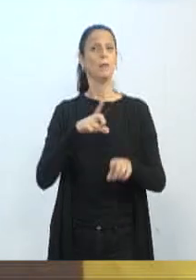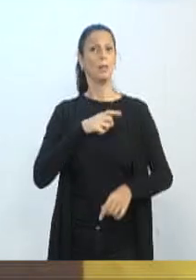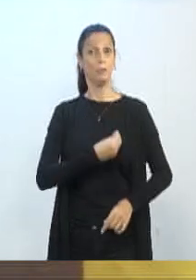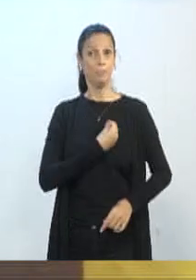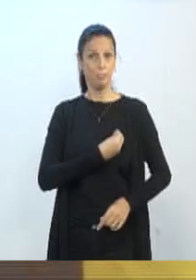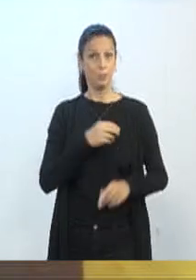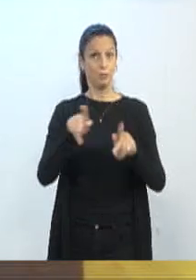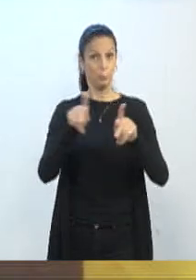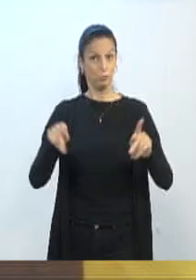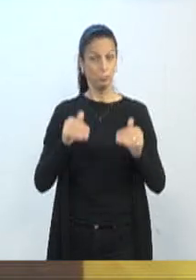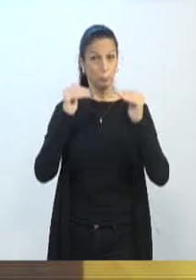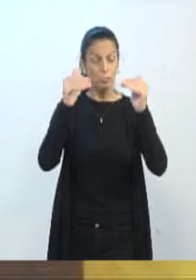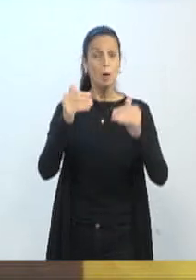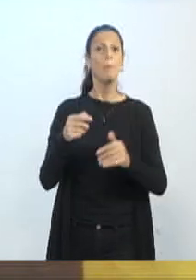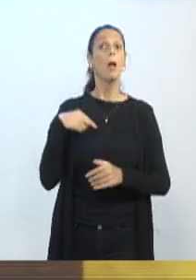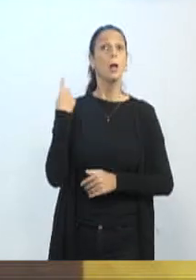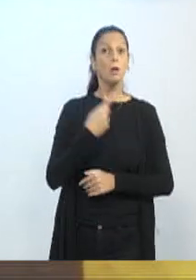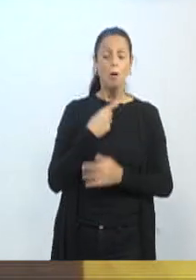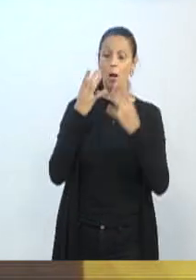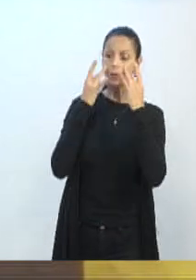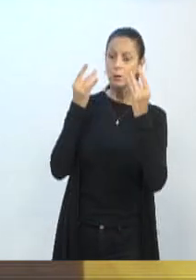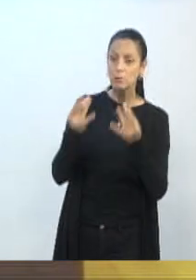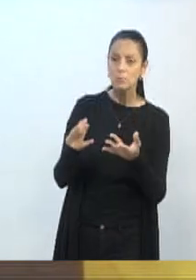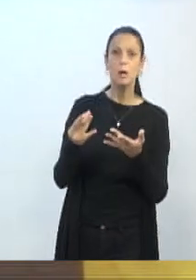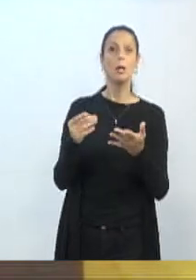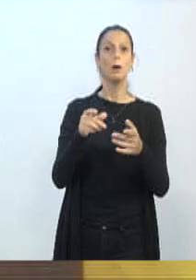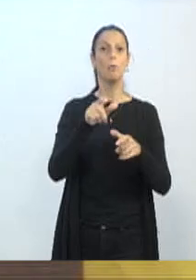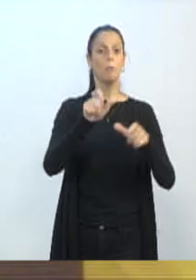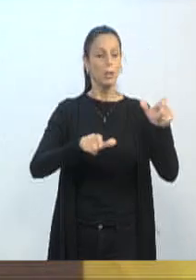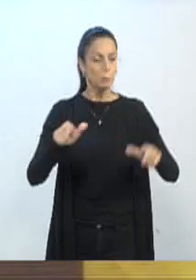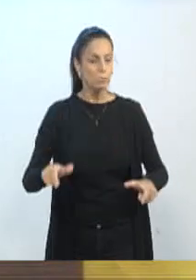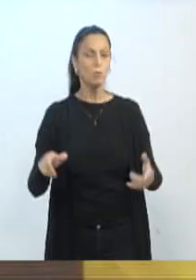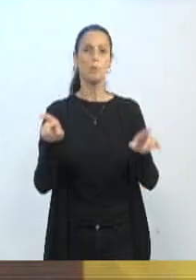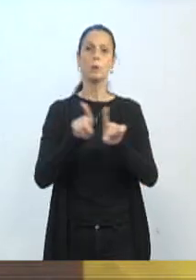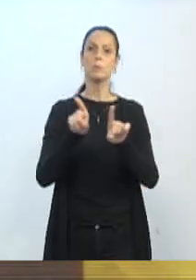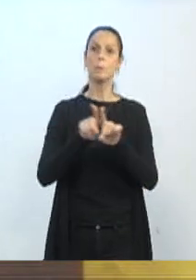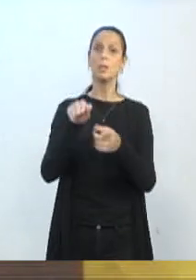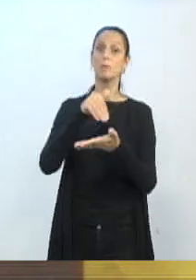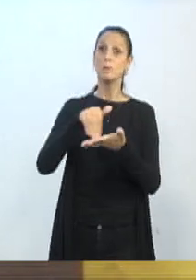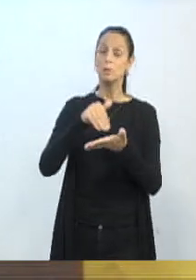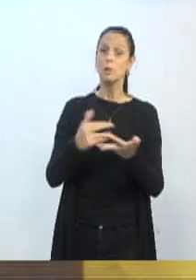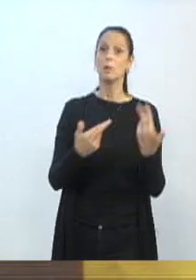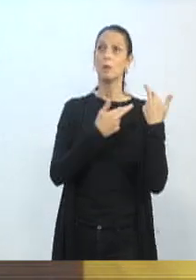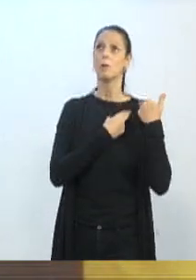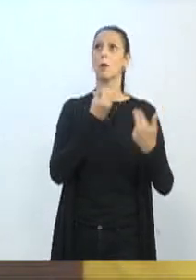justamente para a gente ouvir a nossa comunidade e também a secretaria responsável Boa tarde a todos obrigado